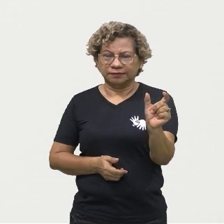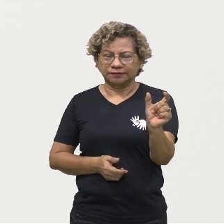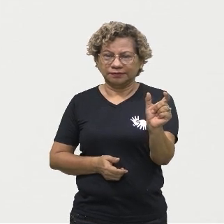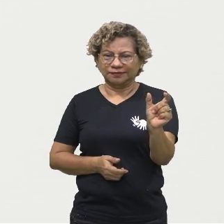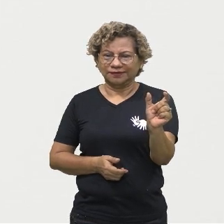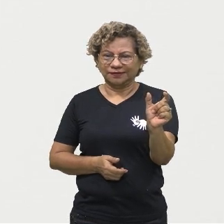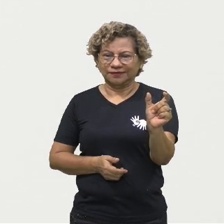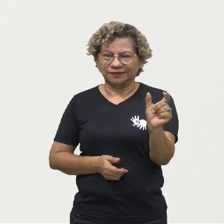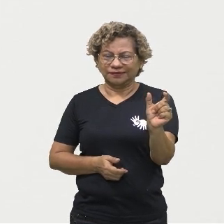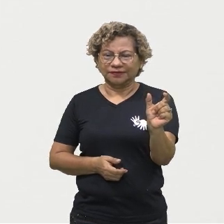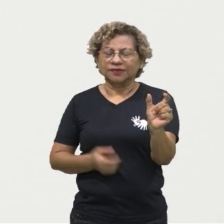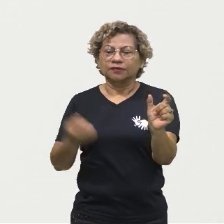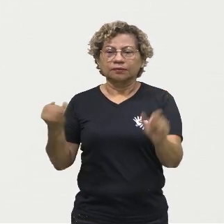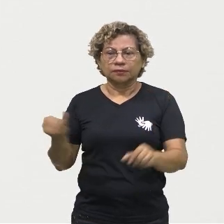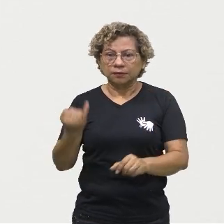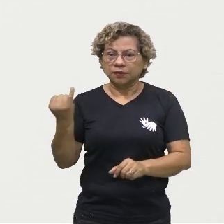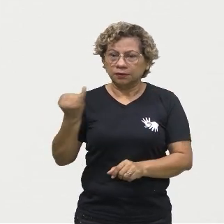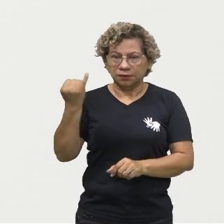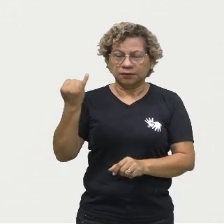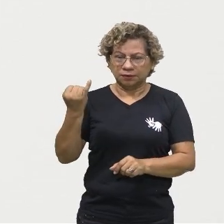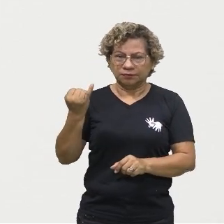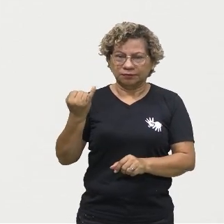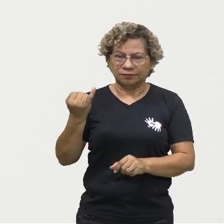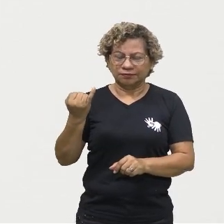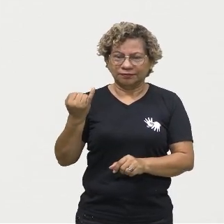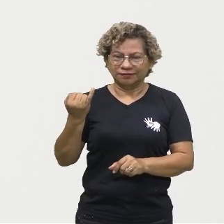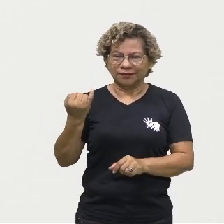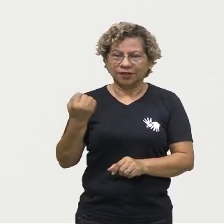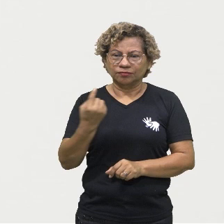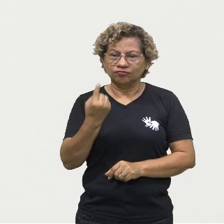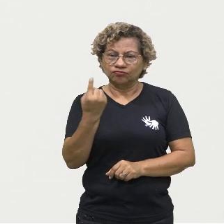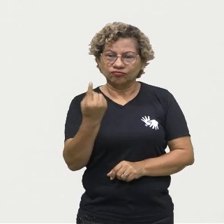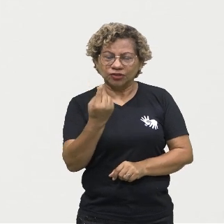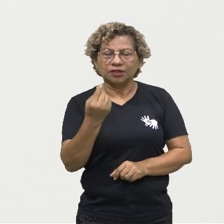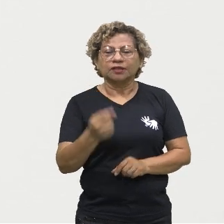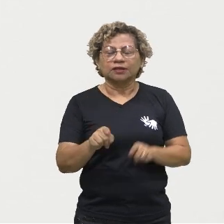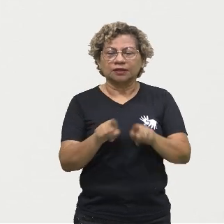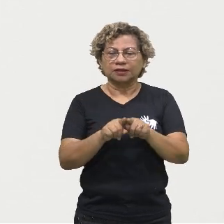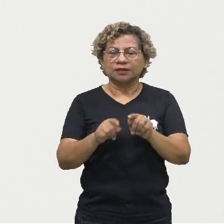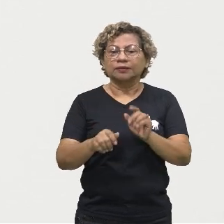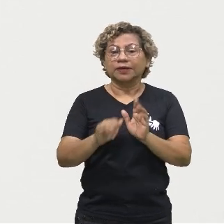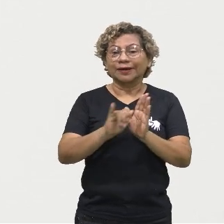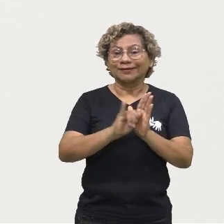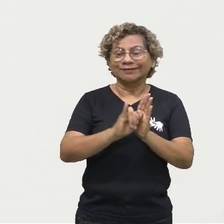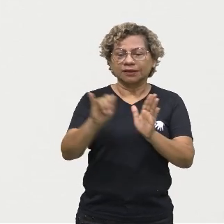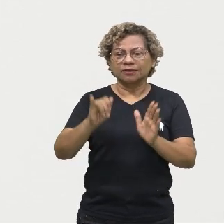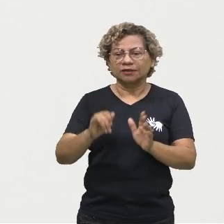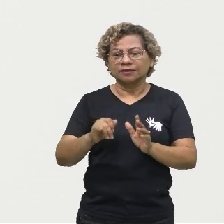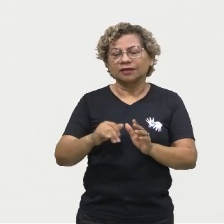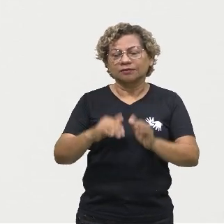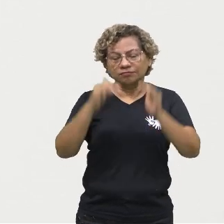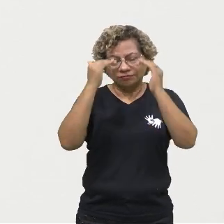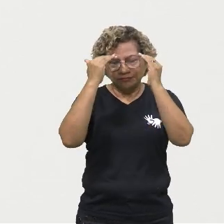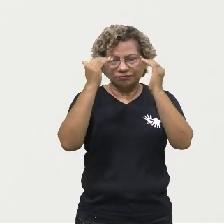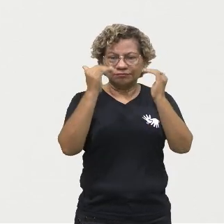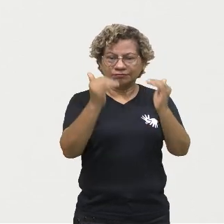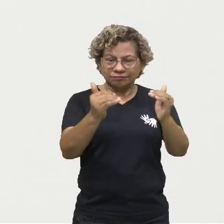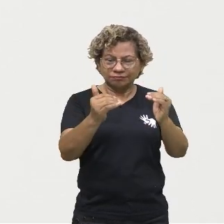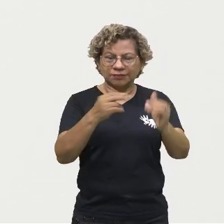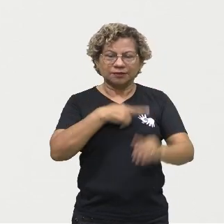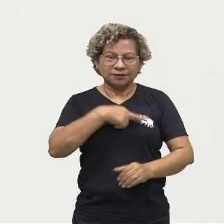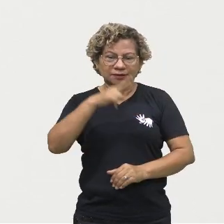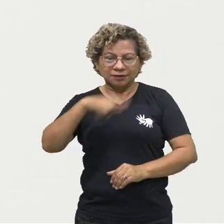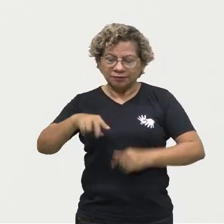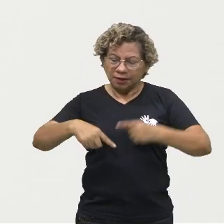de maneira ótima. Unidade e identidade naquela crença, repassando para as